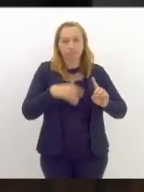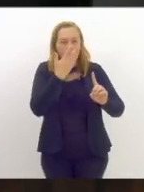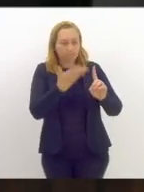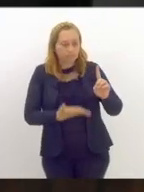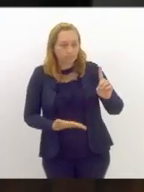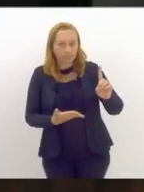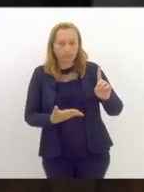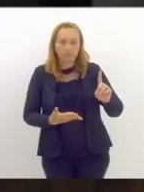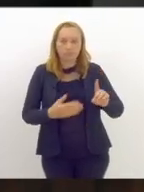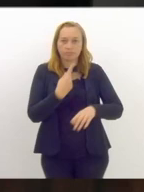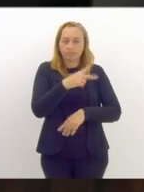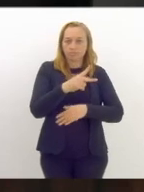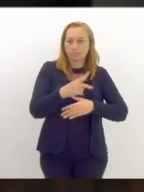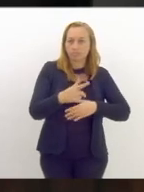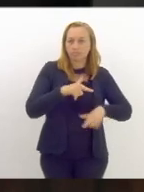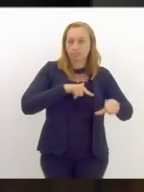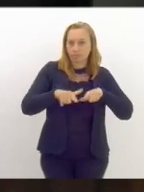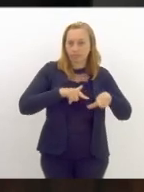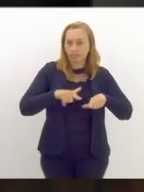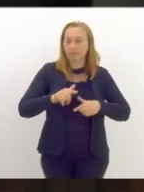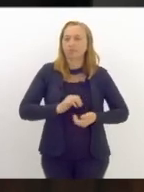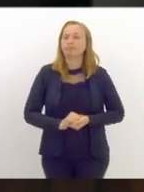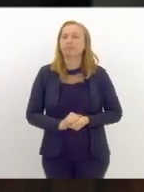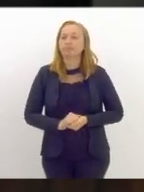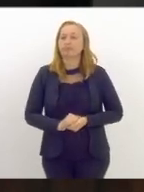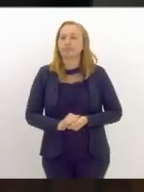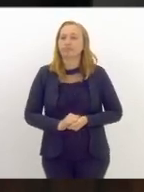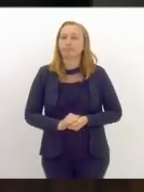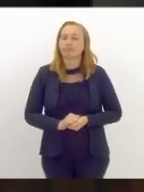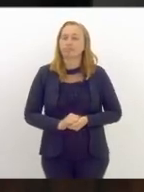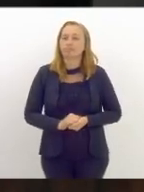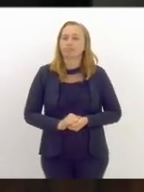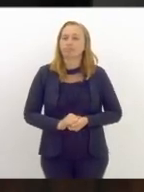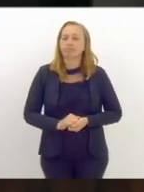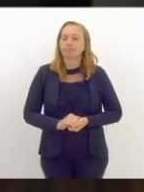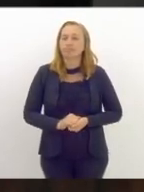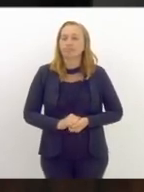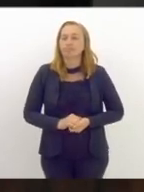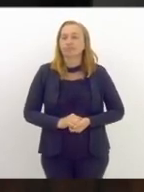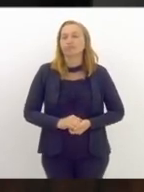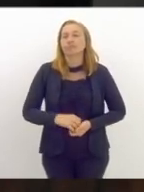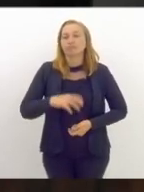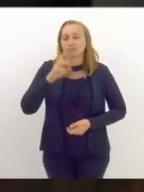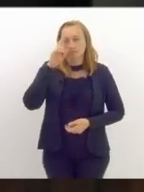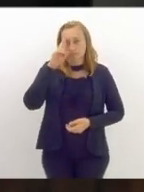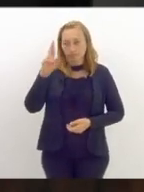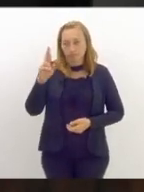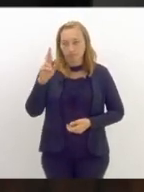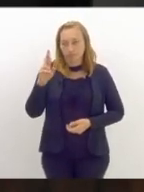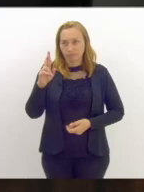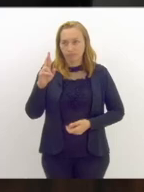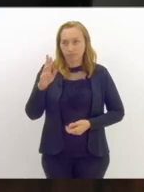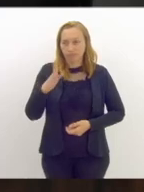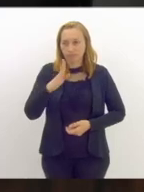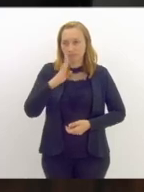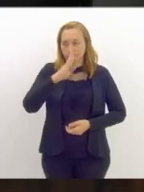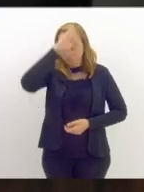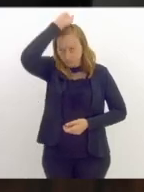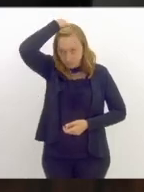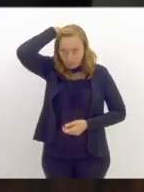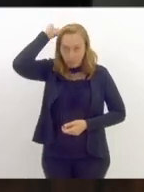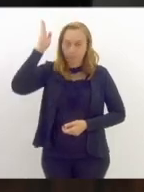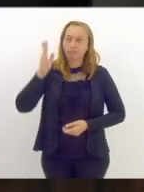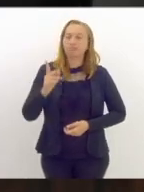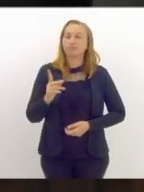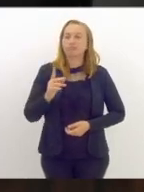seu trabalho e à abnegação. Schiep é tenente-coronel do Bombeiro e entrou na instituição em 2000.